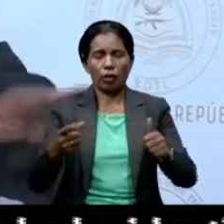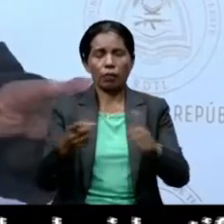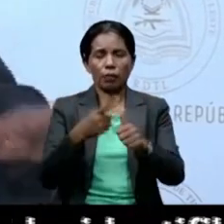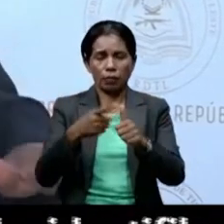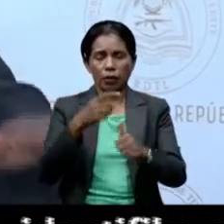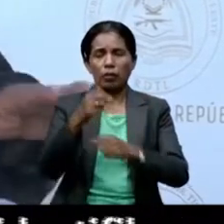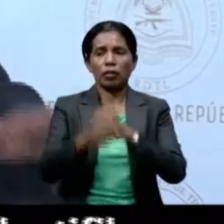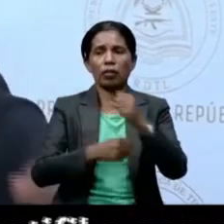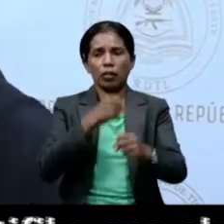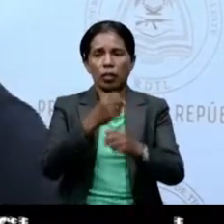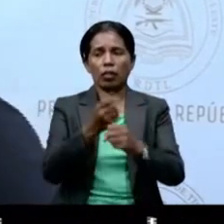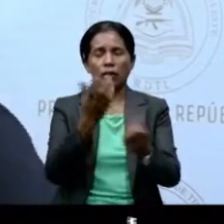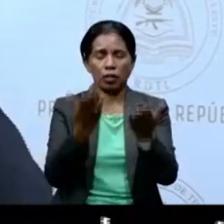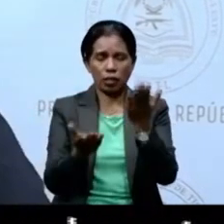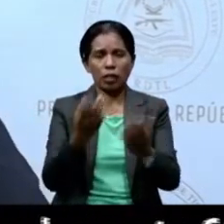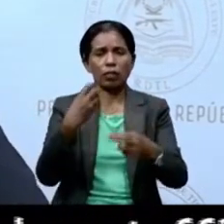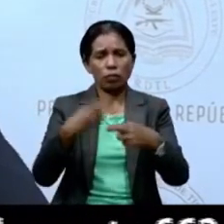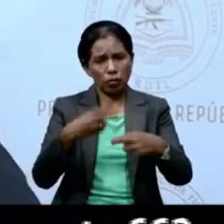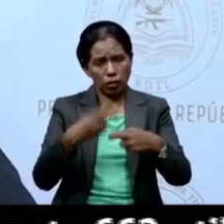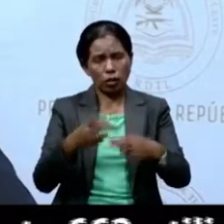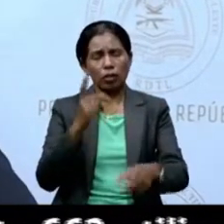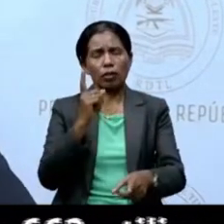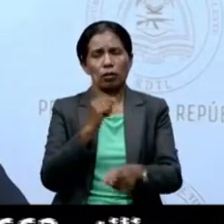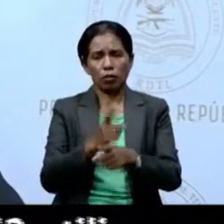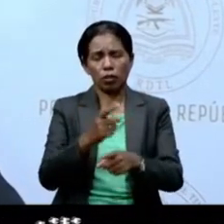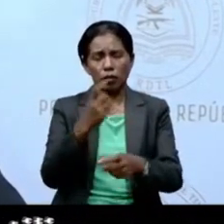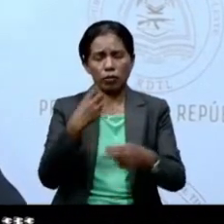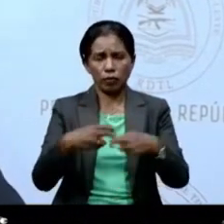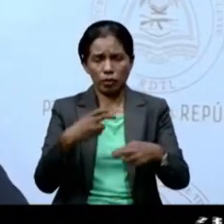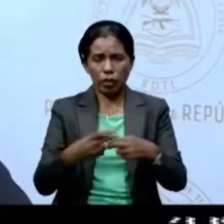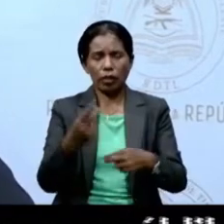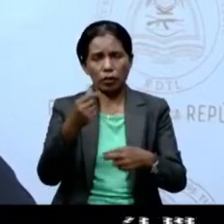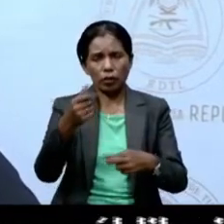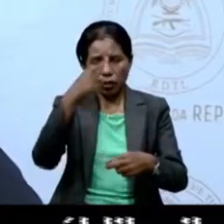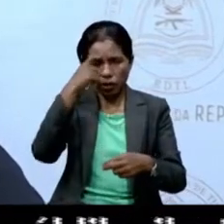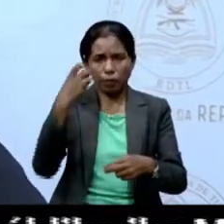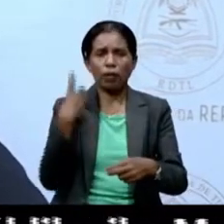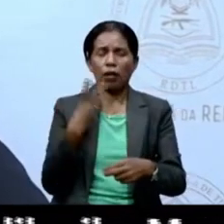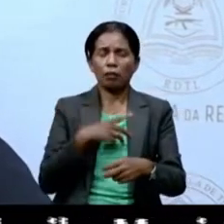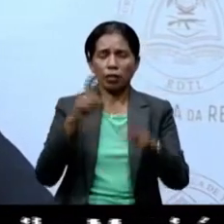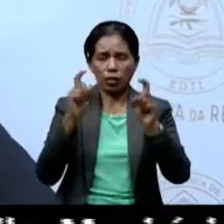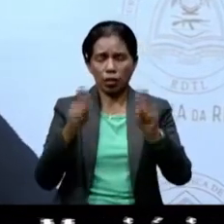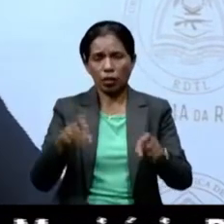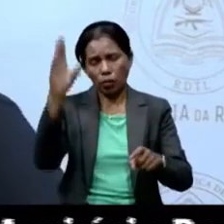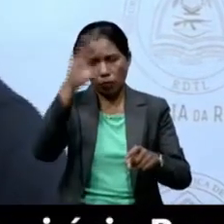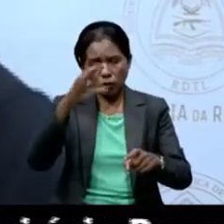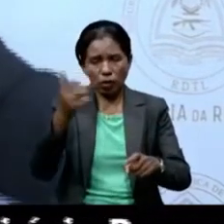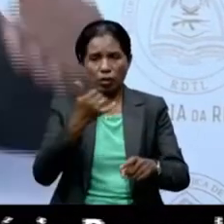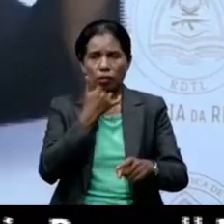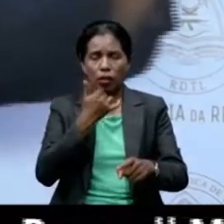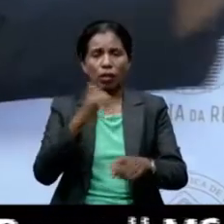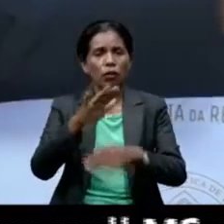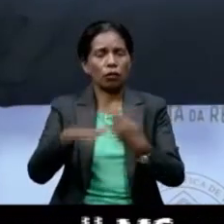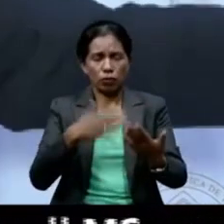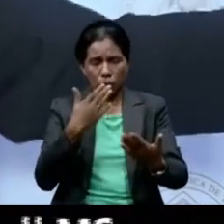ne susseritua ne, susser ne tamba amitinga buka irregularidade soto hotu ne